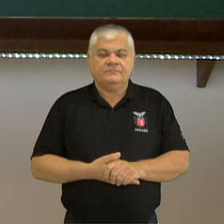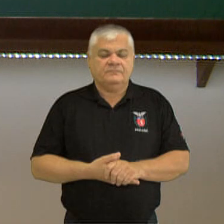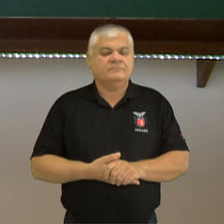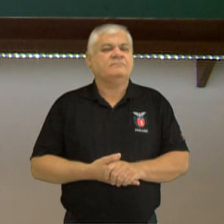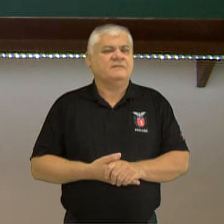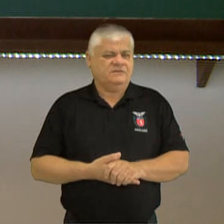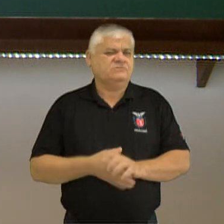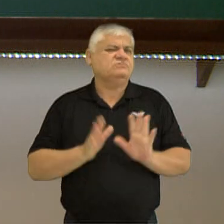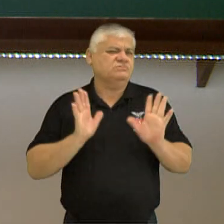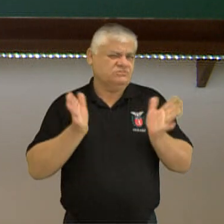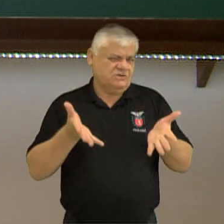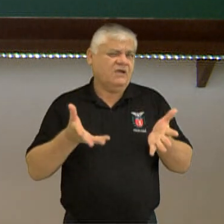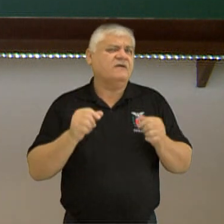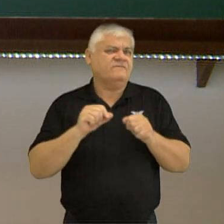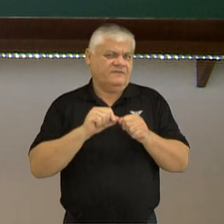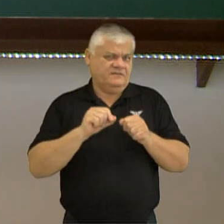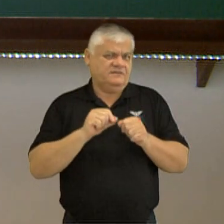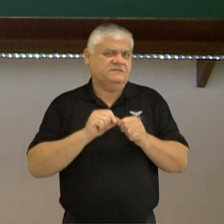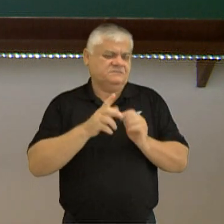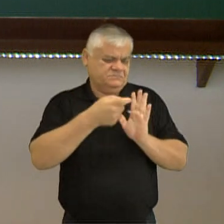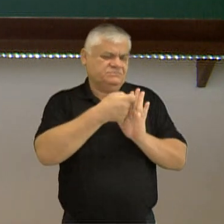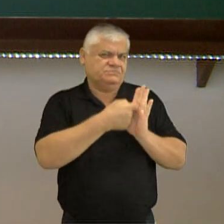Claro que você já fez o exercício.